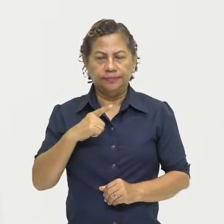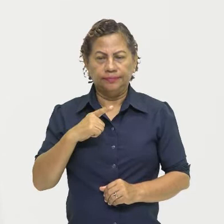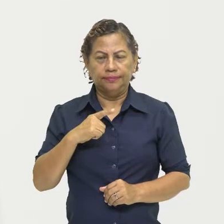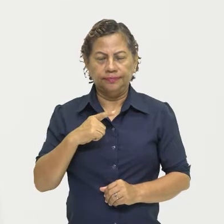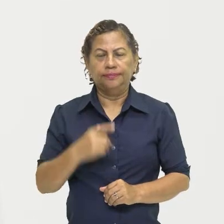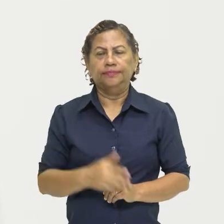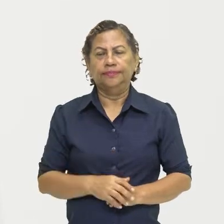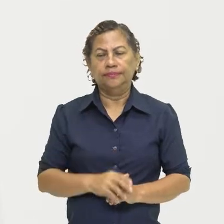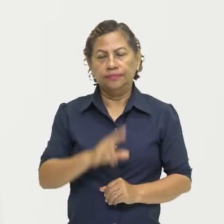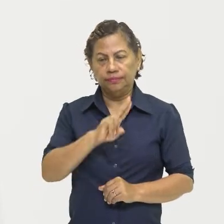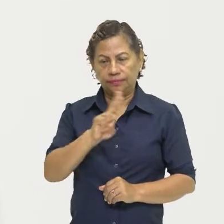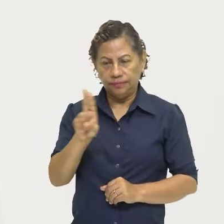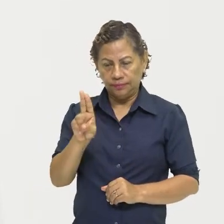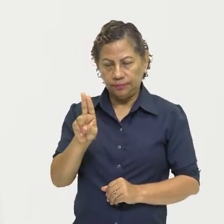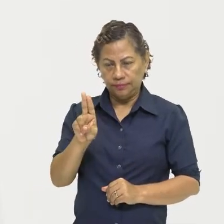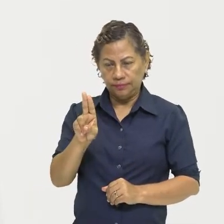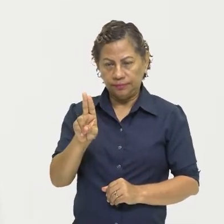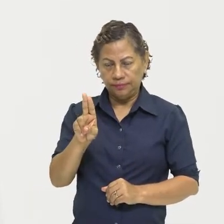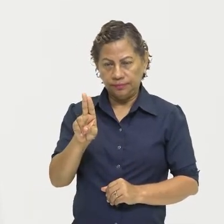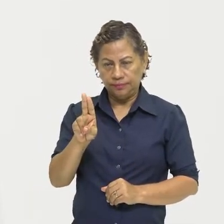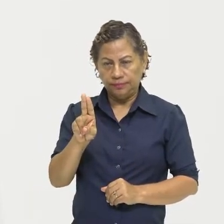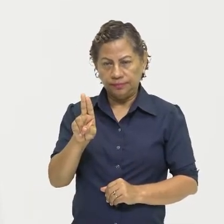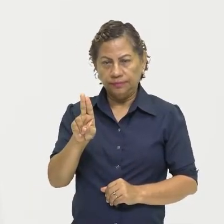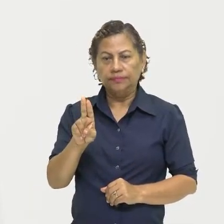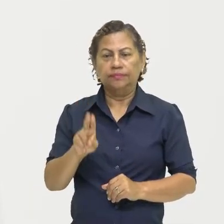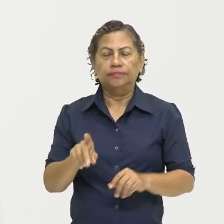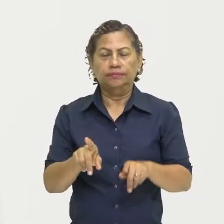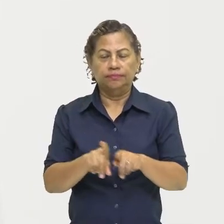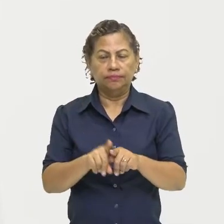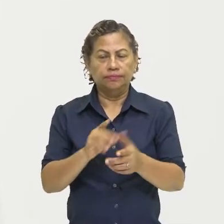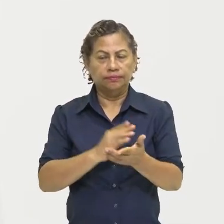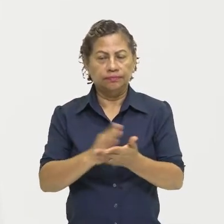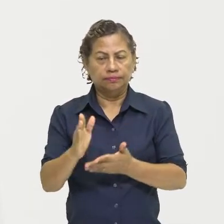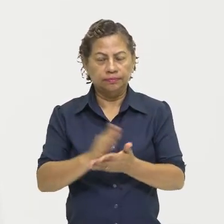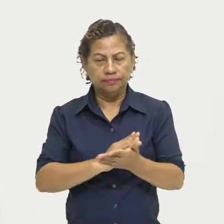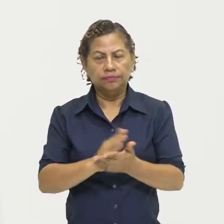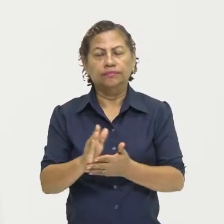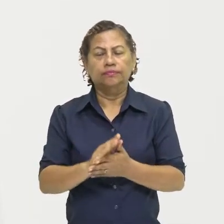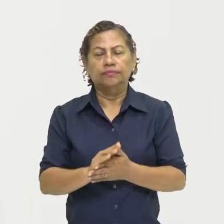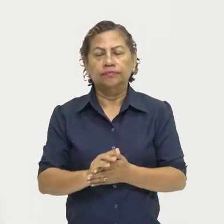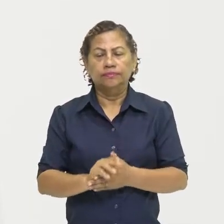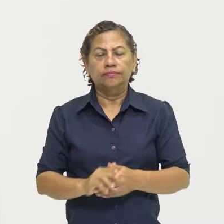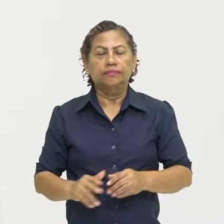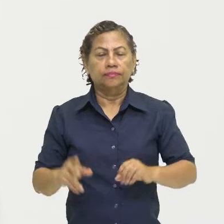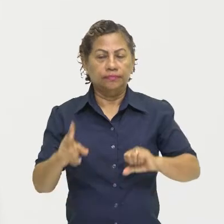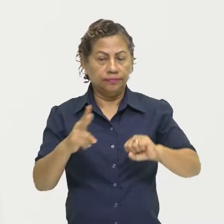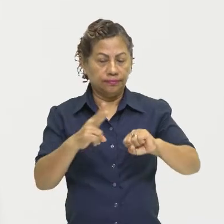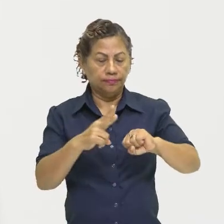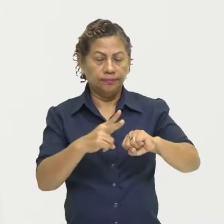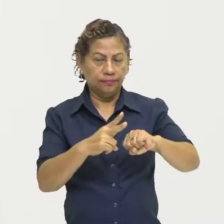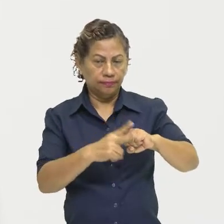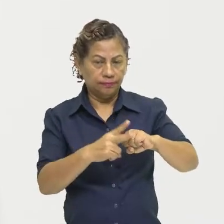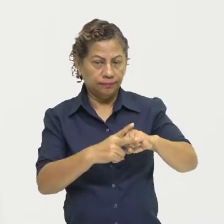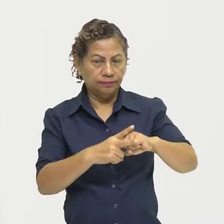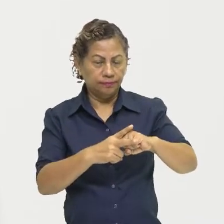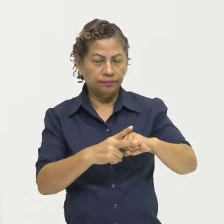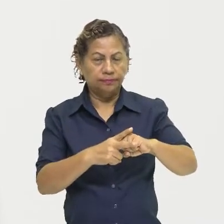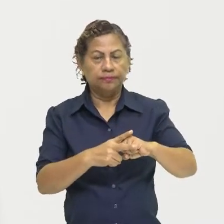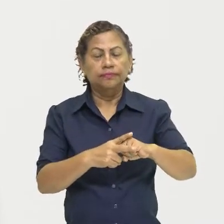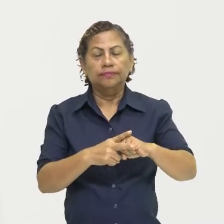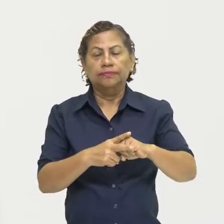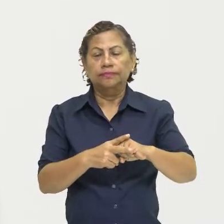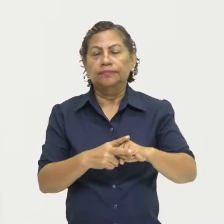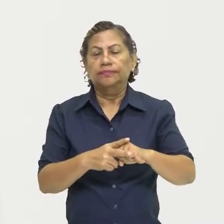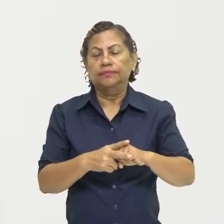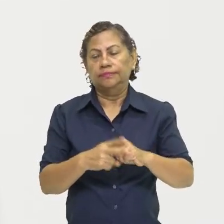regência os nomes, né, e alguns verbos eles vão pedir uma regência